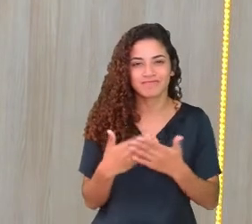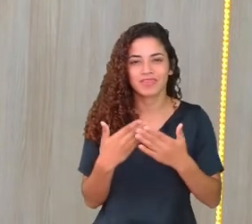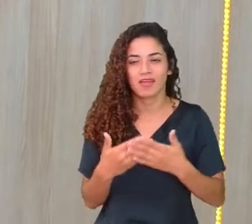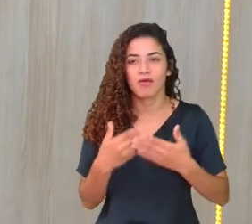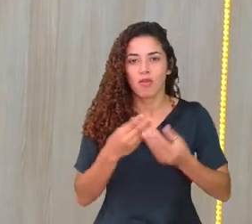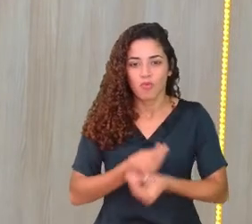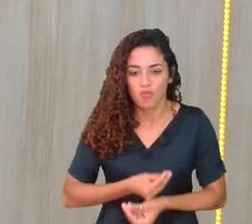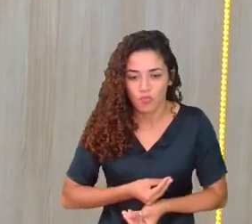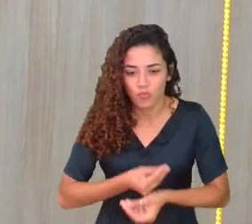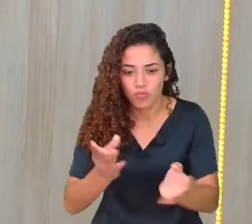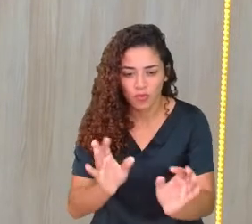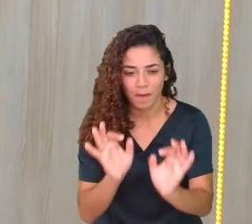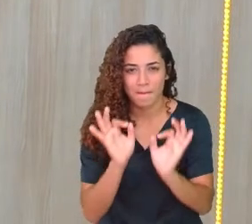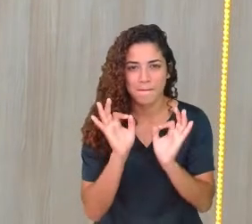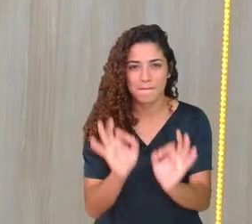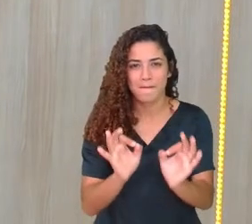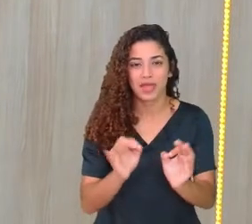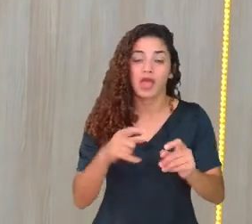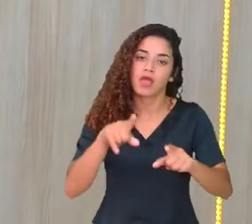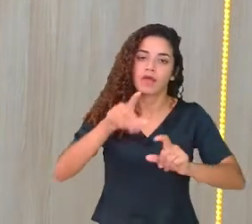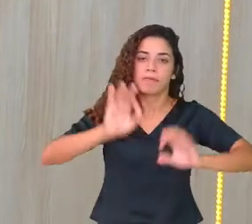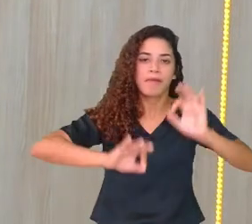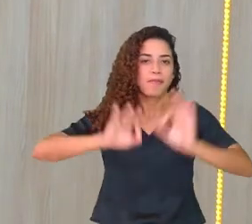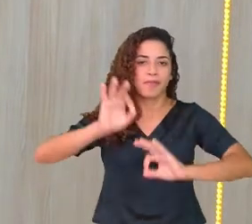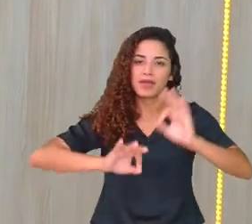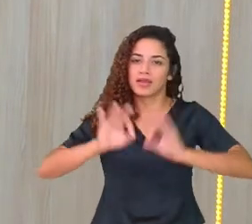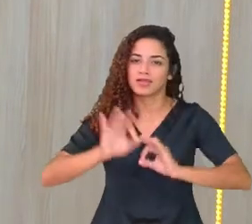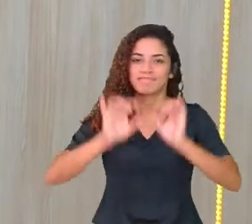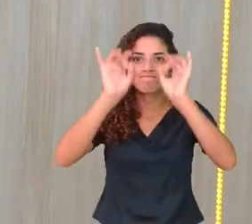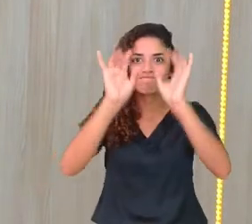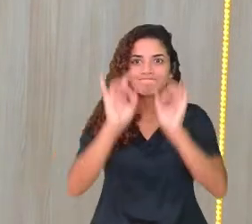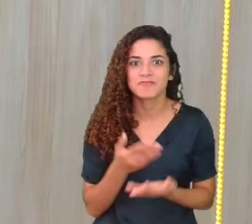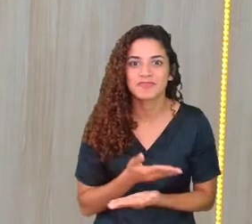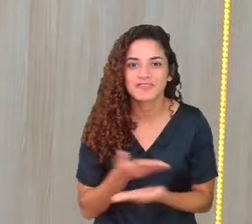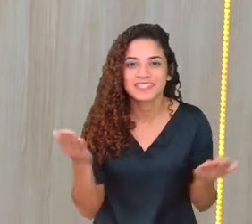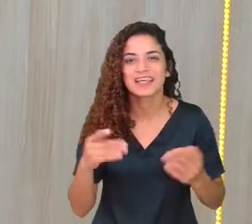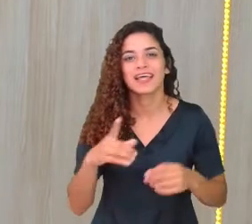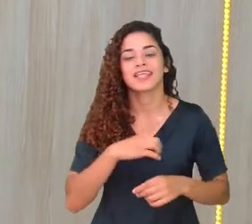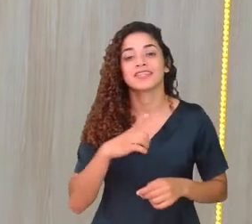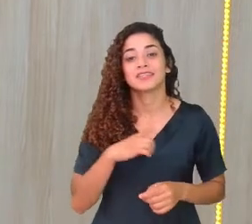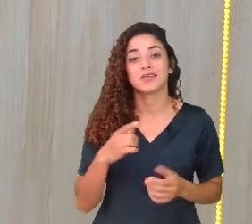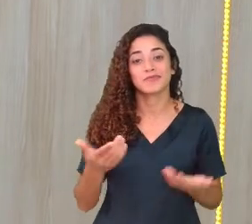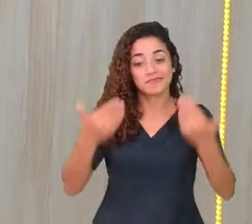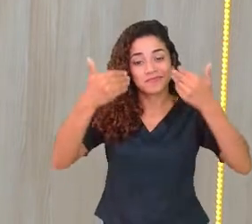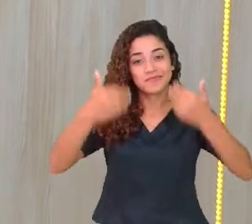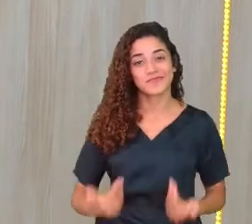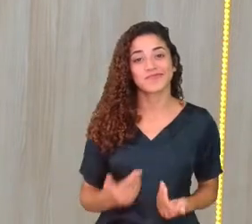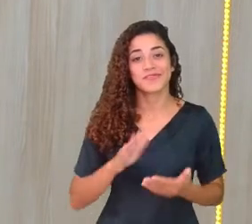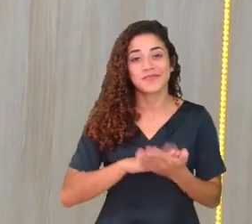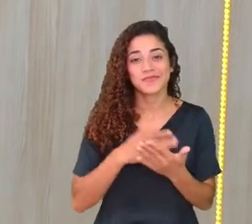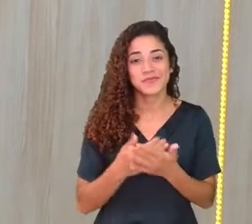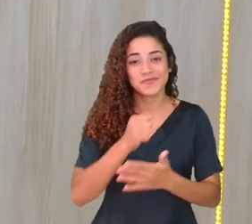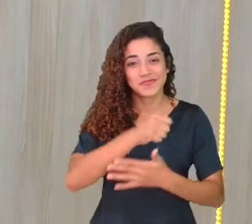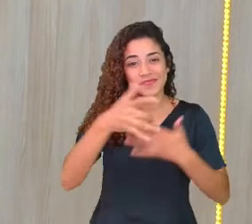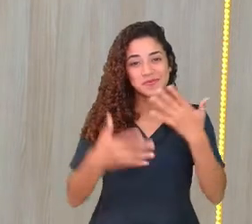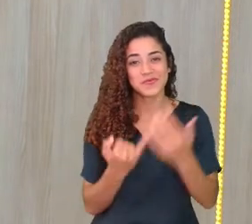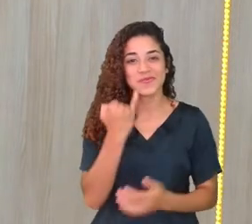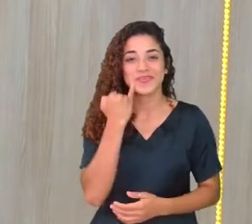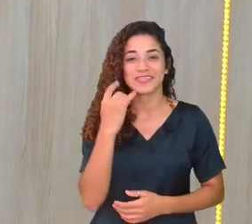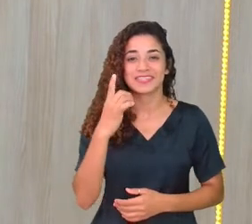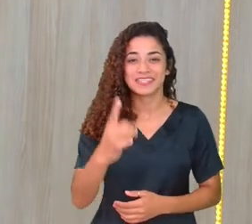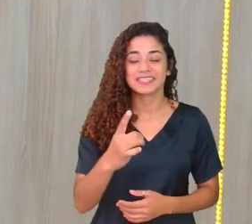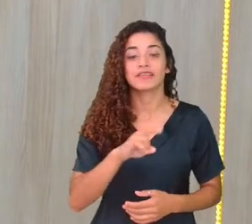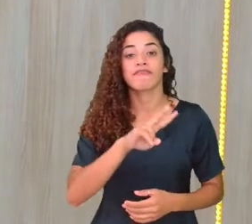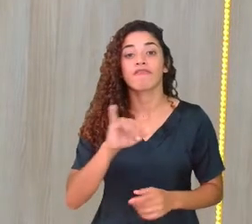até vocês. Então, ela é preparada especialmente para vocês e nós temos aqui a nossa intérprete de Libras, Ingrid, que